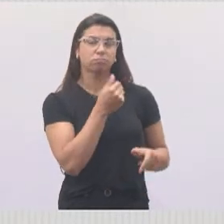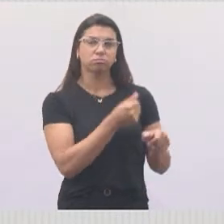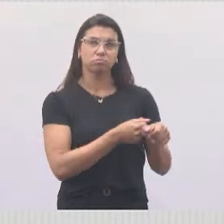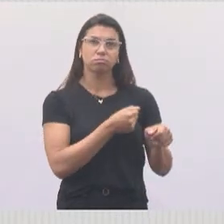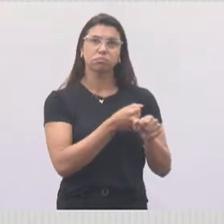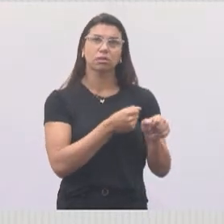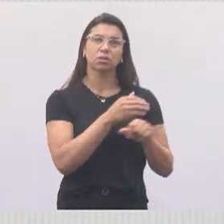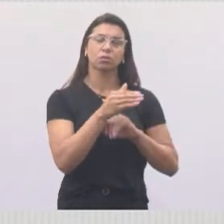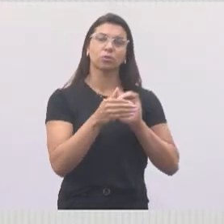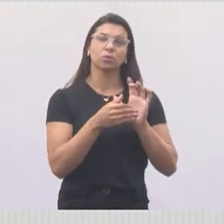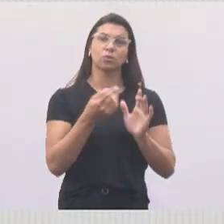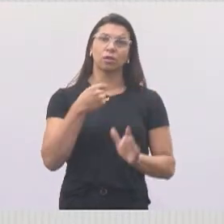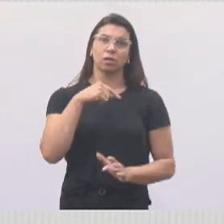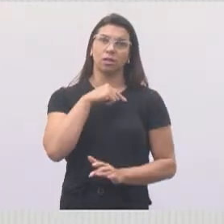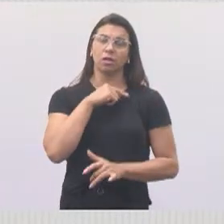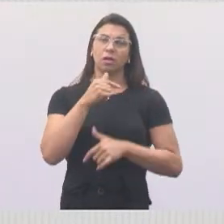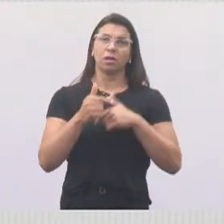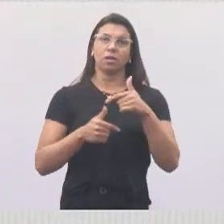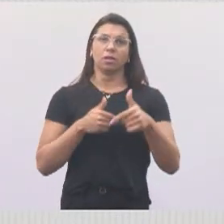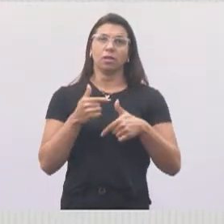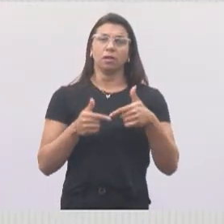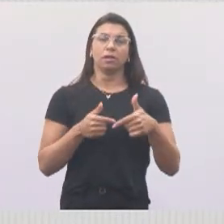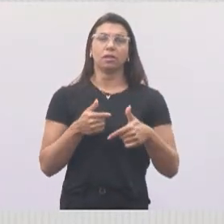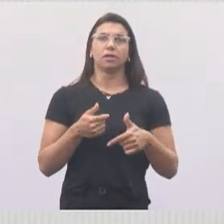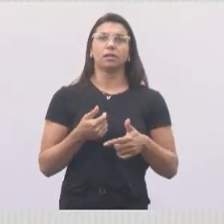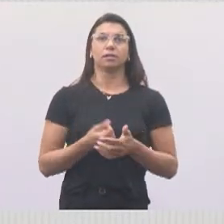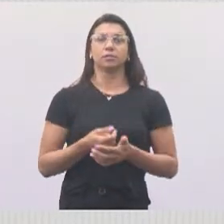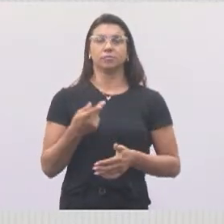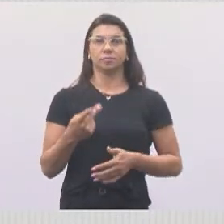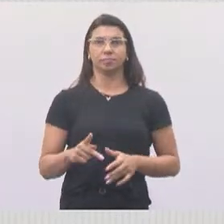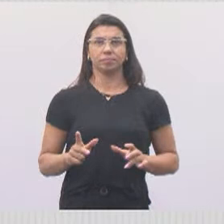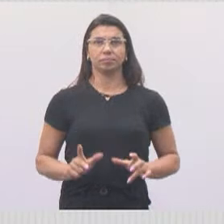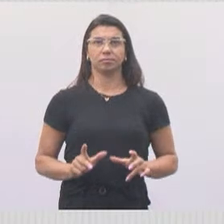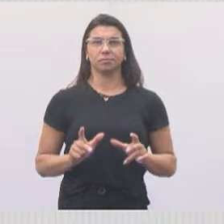vereadores, que é muito importante a